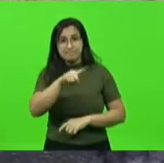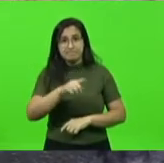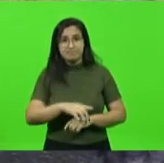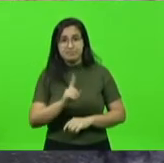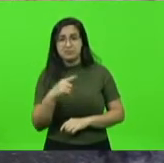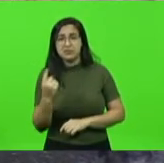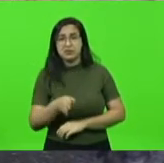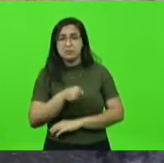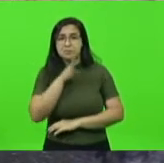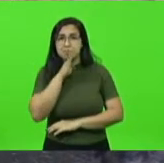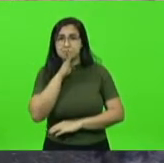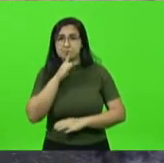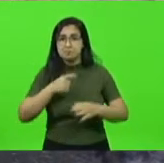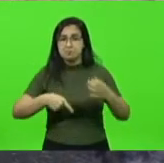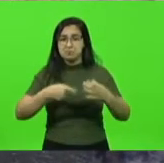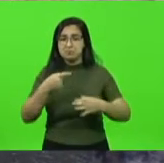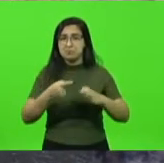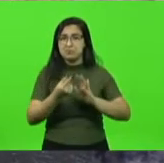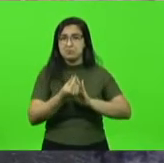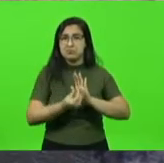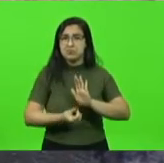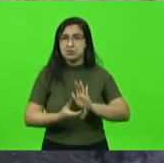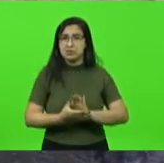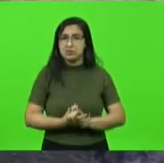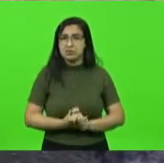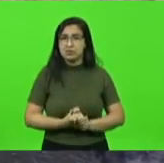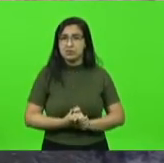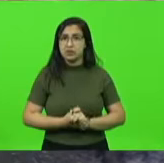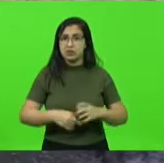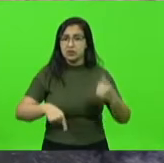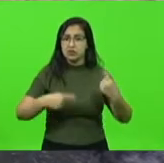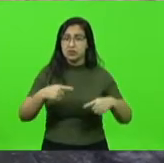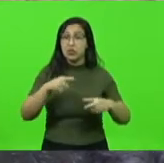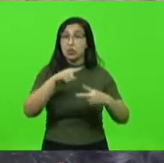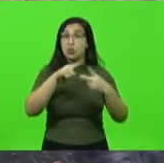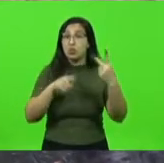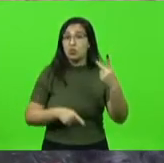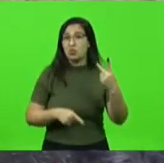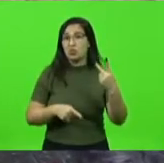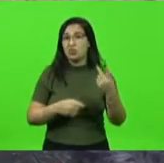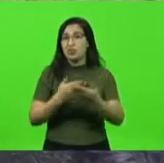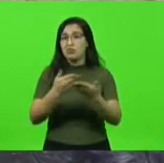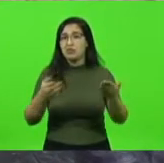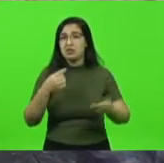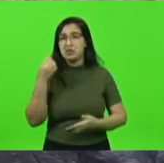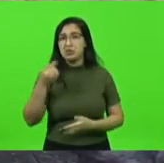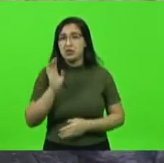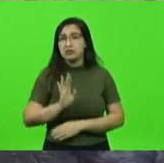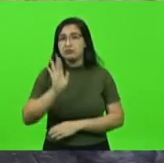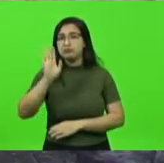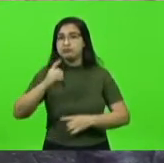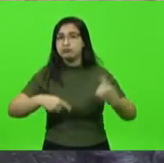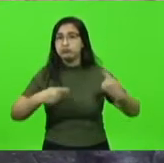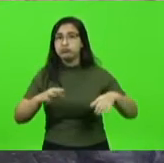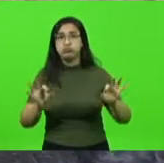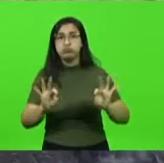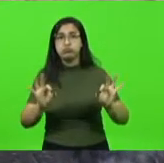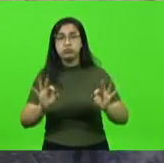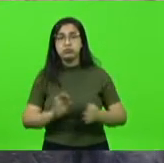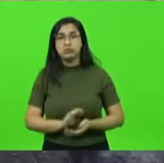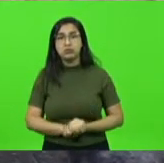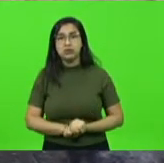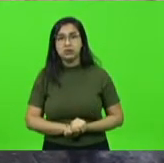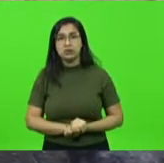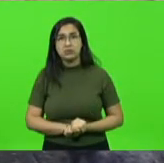aqui na Comissão de Finanças. Foi botado em discussão duas vezes. Nenhum dos deputados levantou a mão para discutir o porquê que foram colocadas as